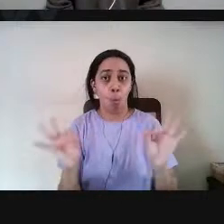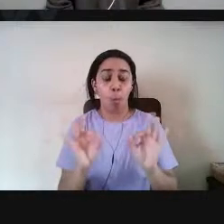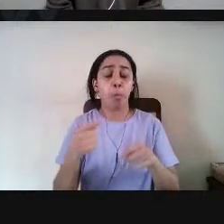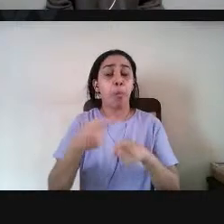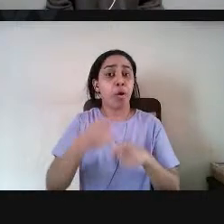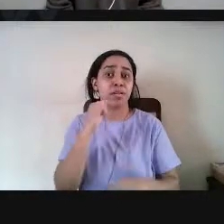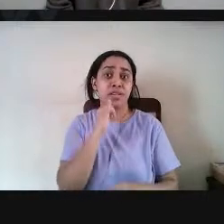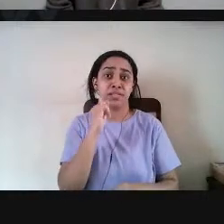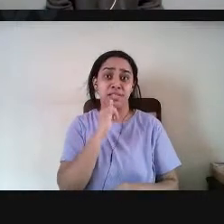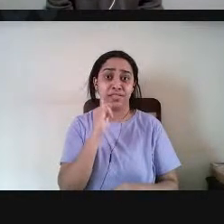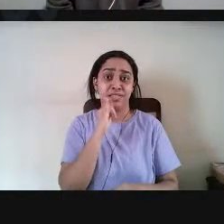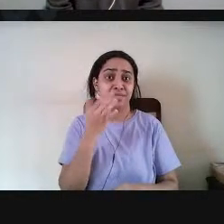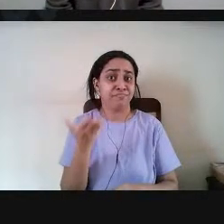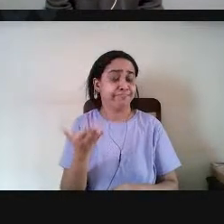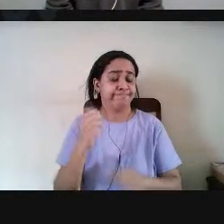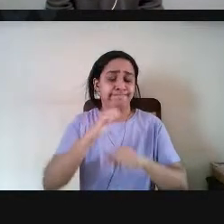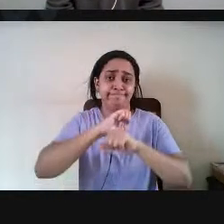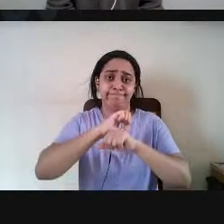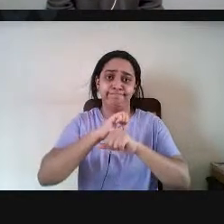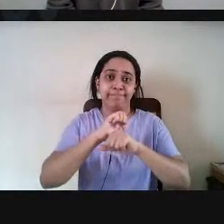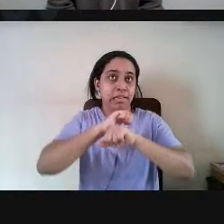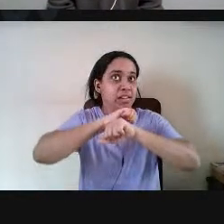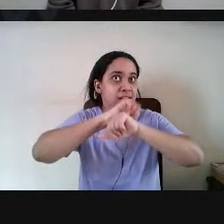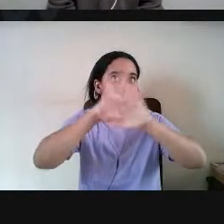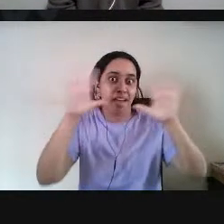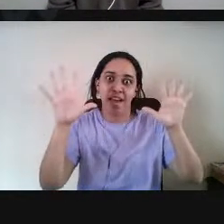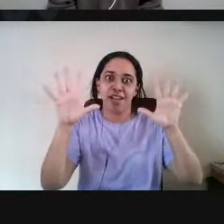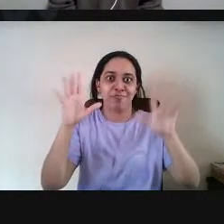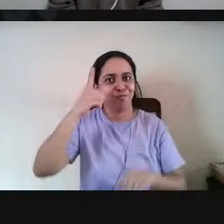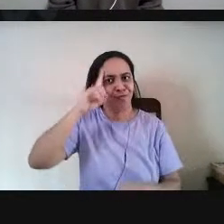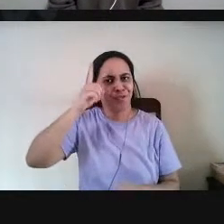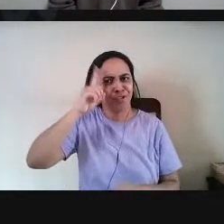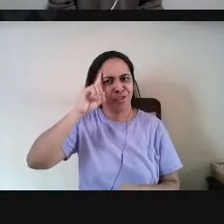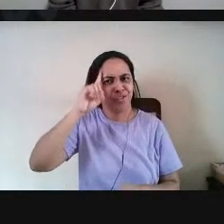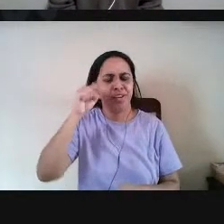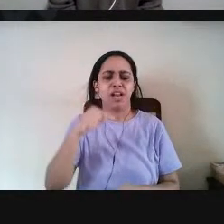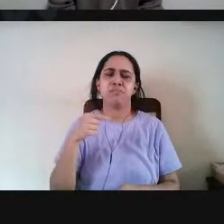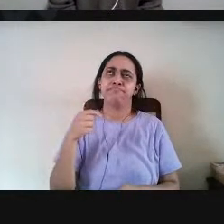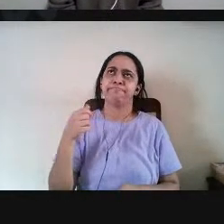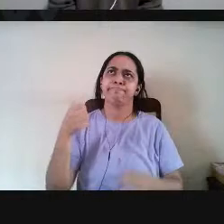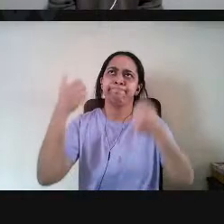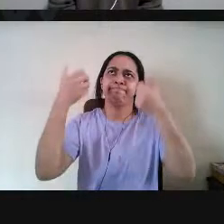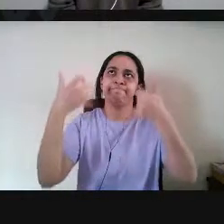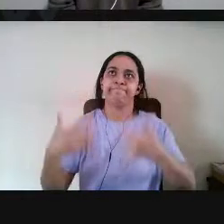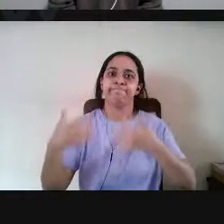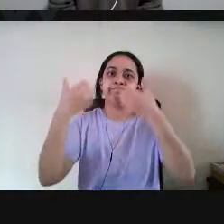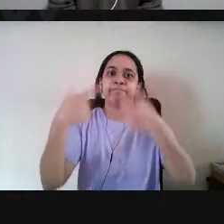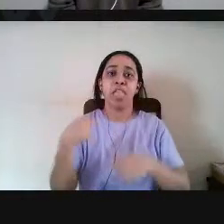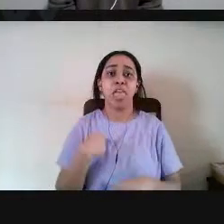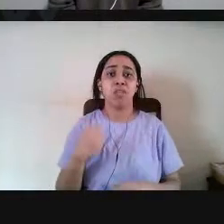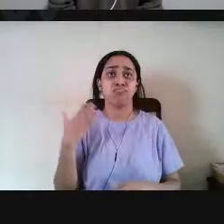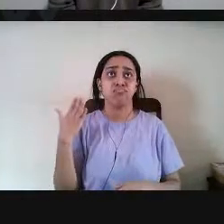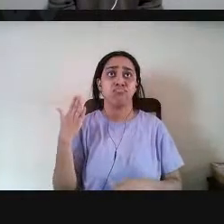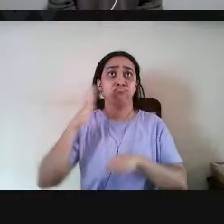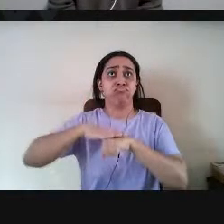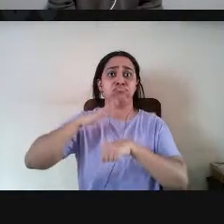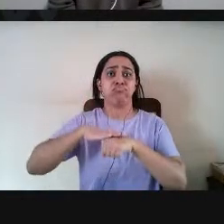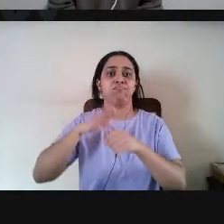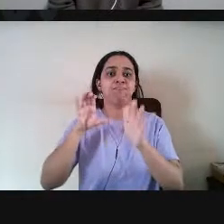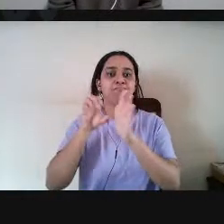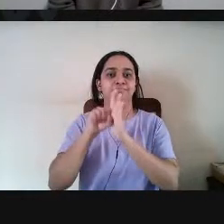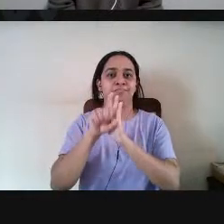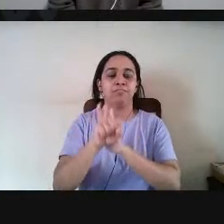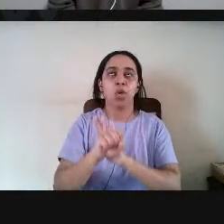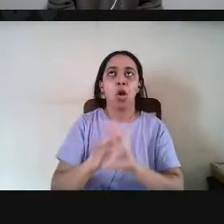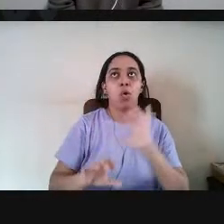exemplos muito, muito presentes no nosso cotidiano. Ela ficava falando e eu ia pesquisar no Google as situações,